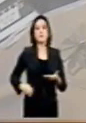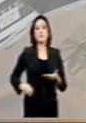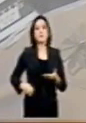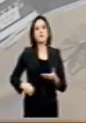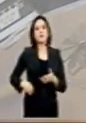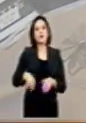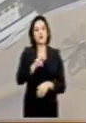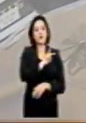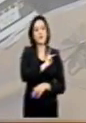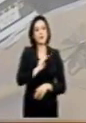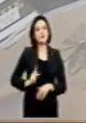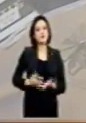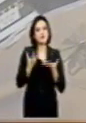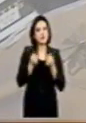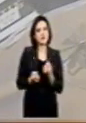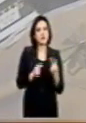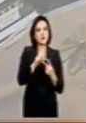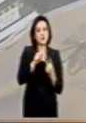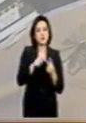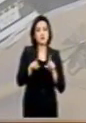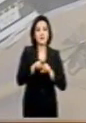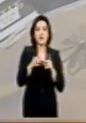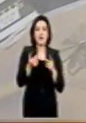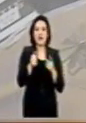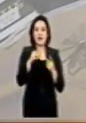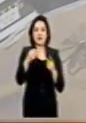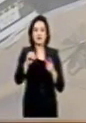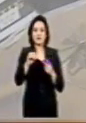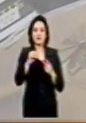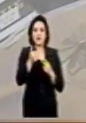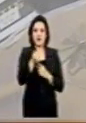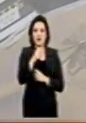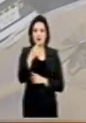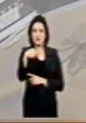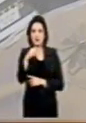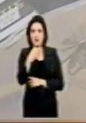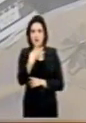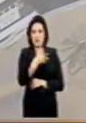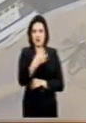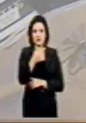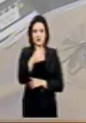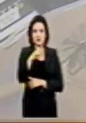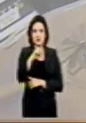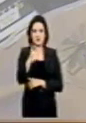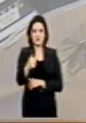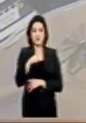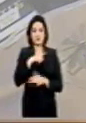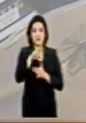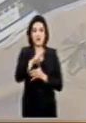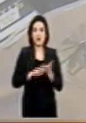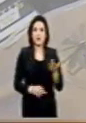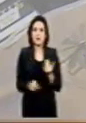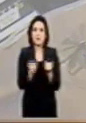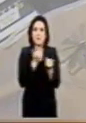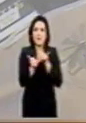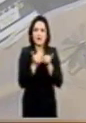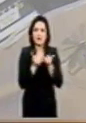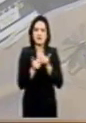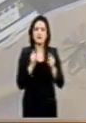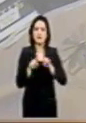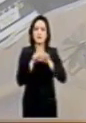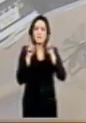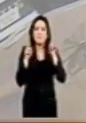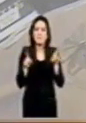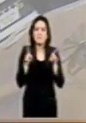ação cautelar 4297 tem relatório muito similar a esse, apenas saliento que trata-se